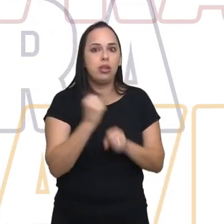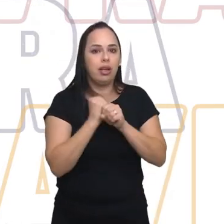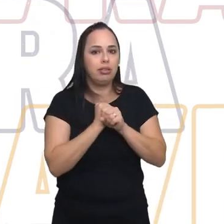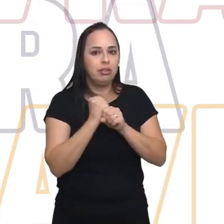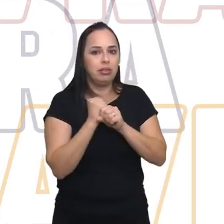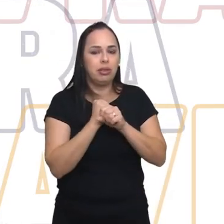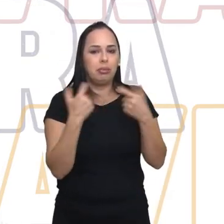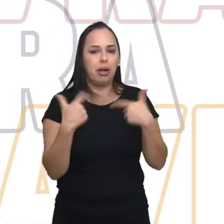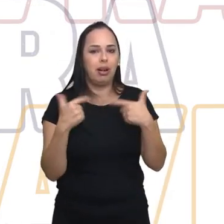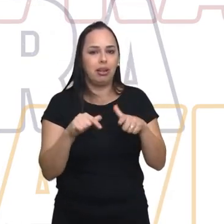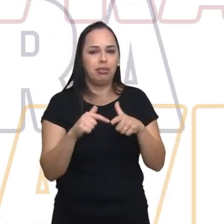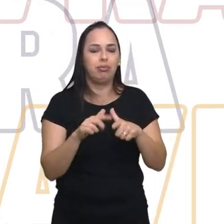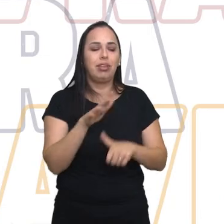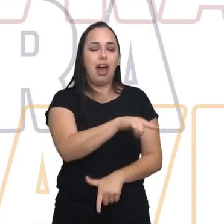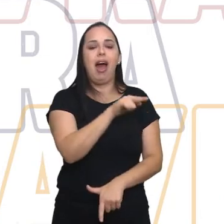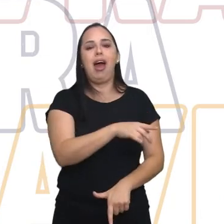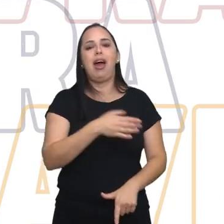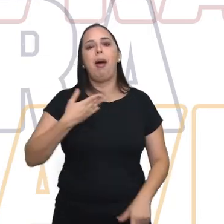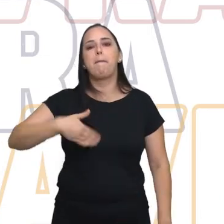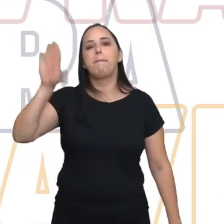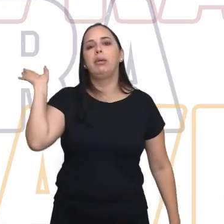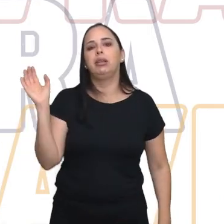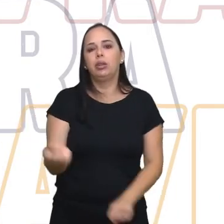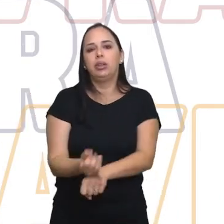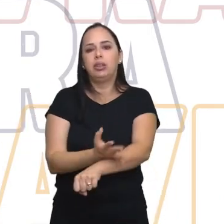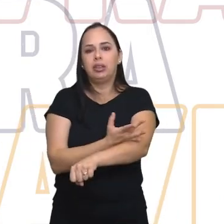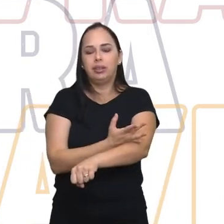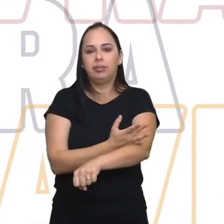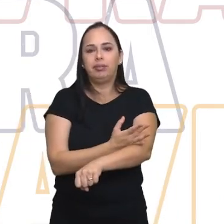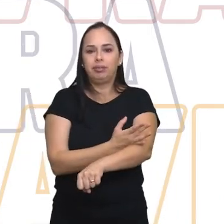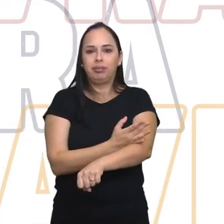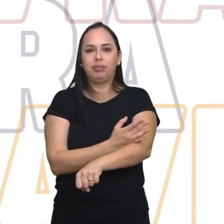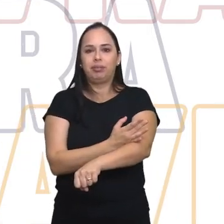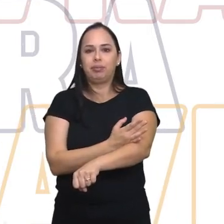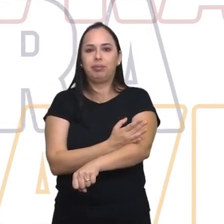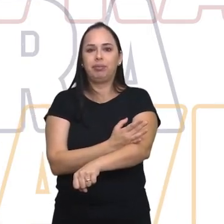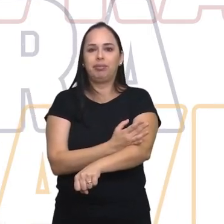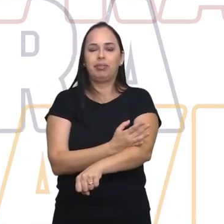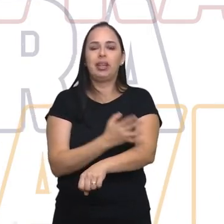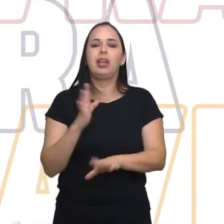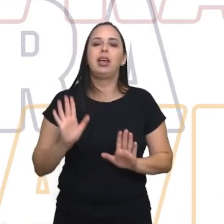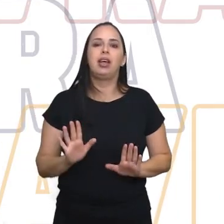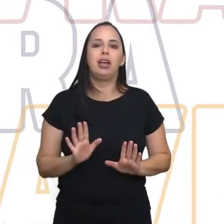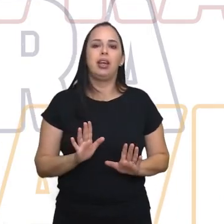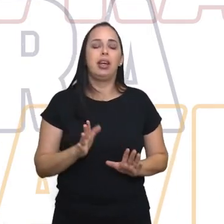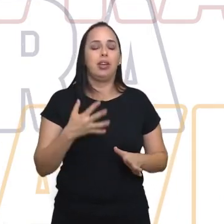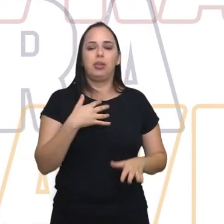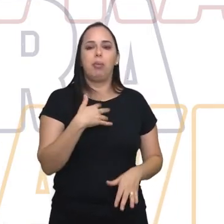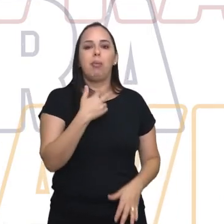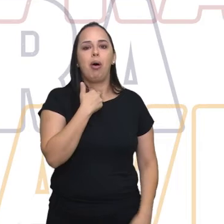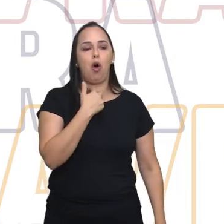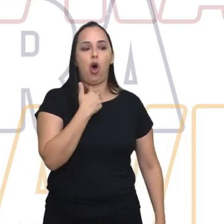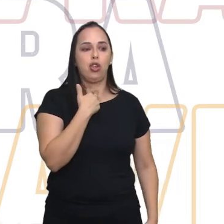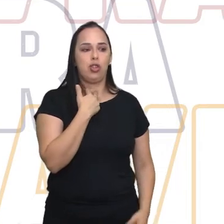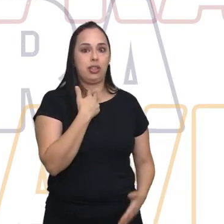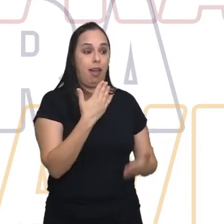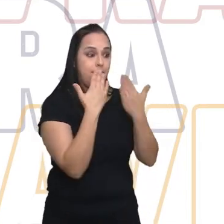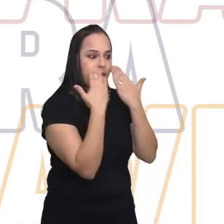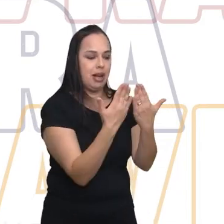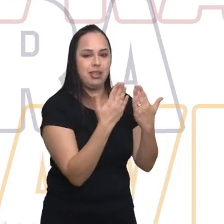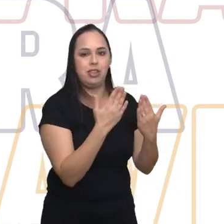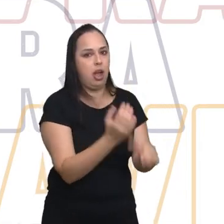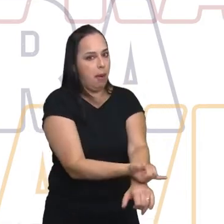anos de atuação. Obviamente que perto do paciente, do usuário, eu não me dou o direito de ficar emocionado, mas